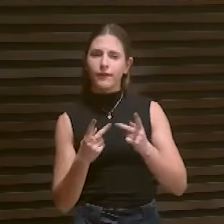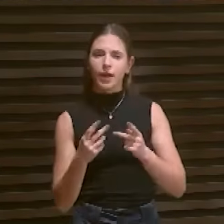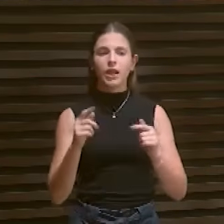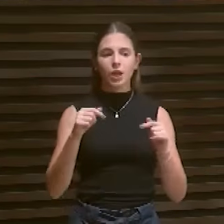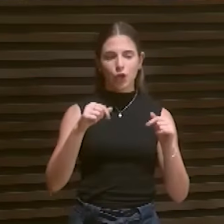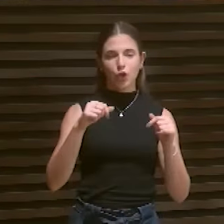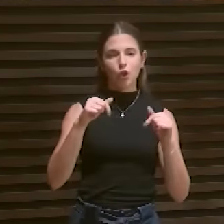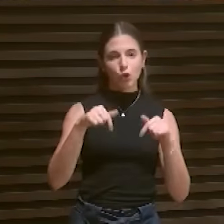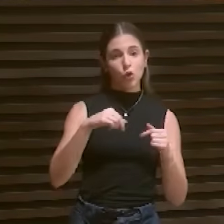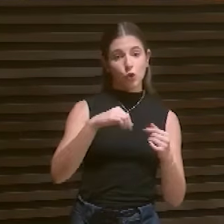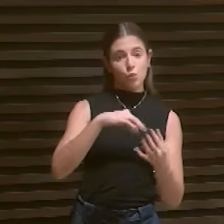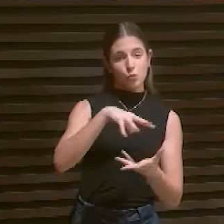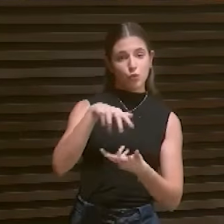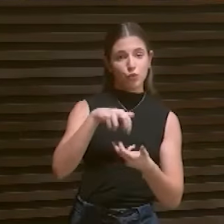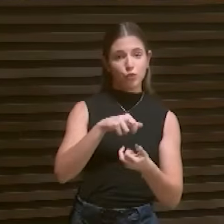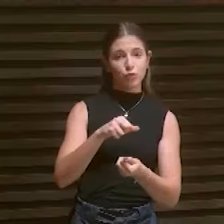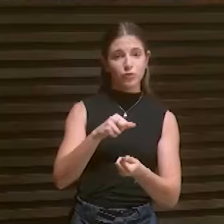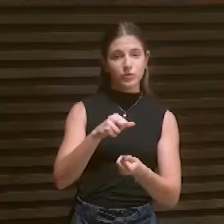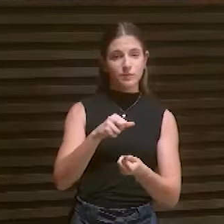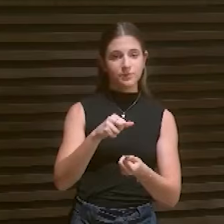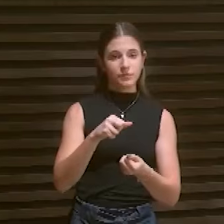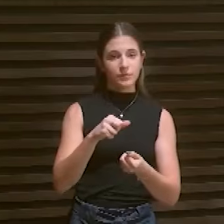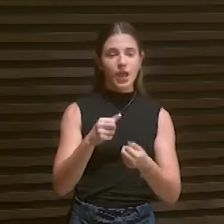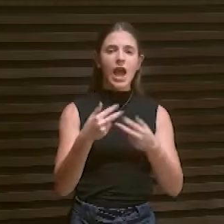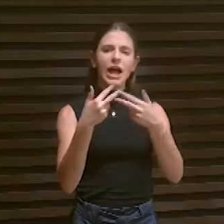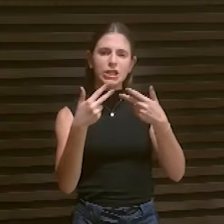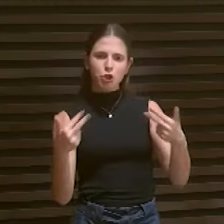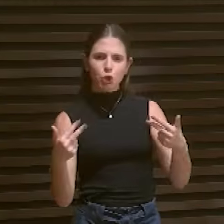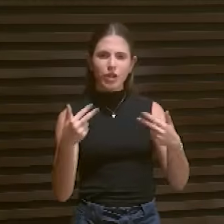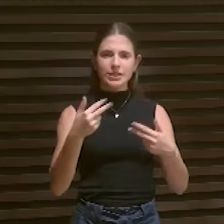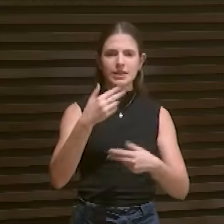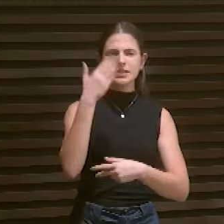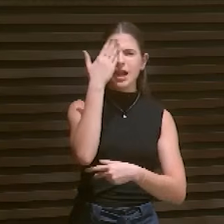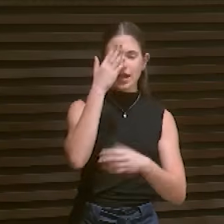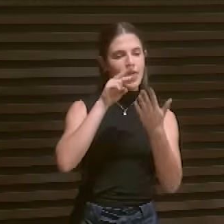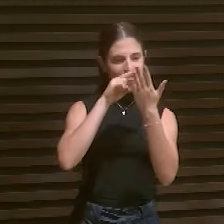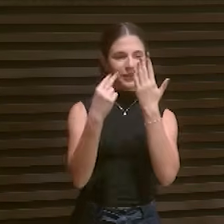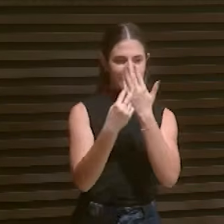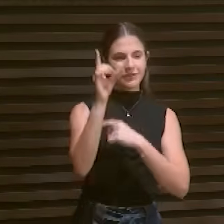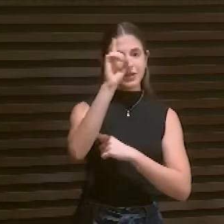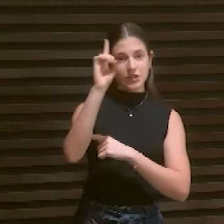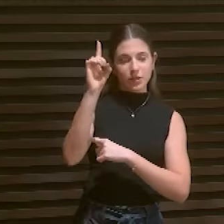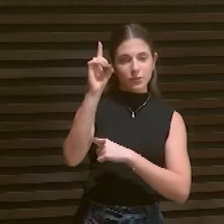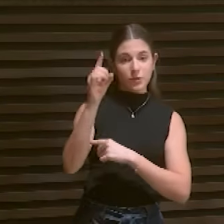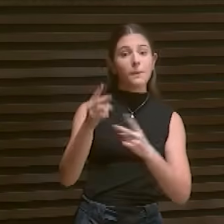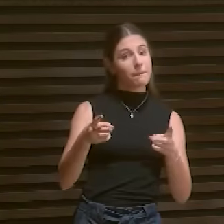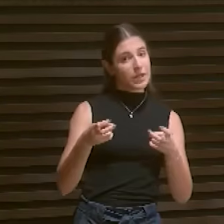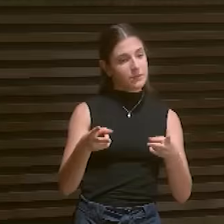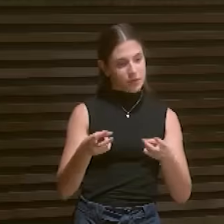mundo, e ele diz que os atributos invisíveis de Deus são plenamente